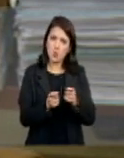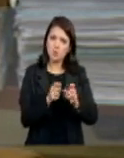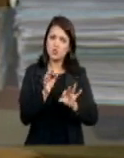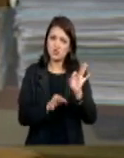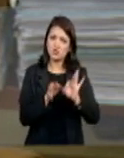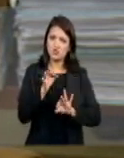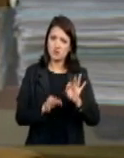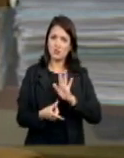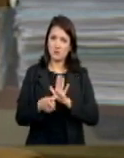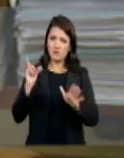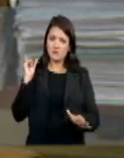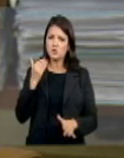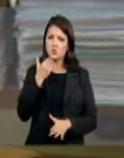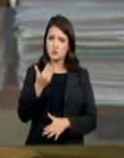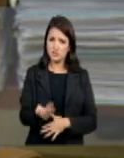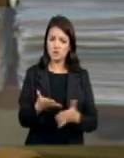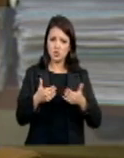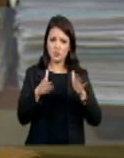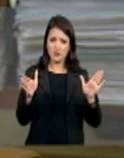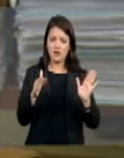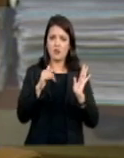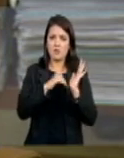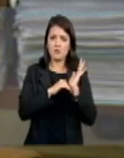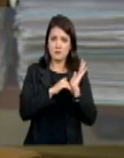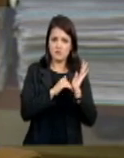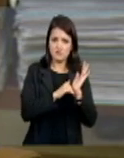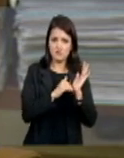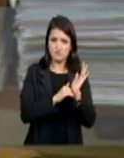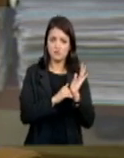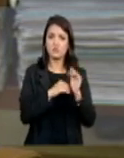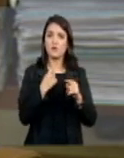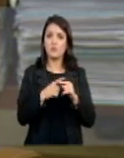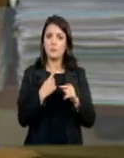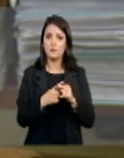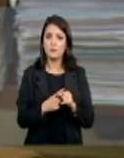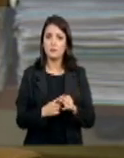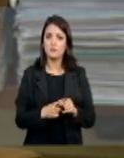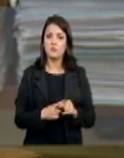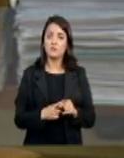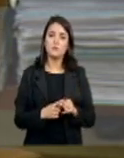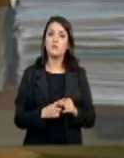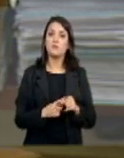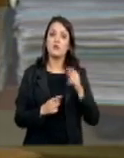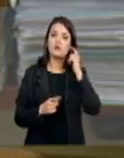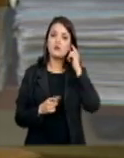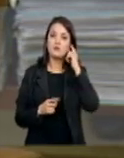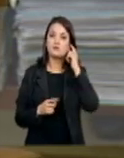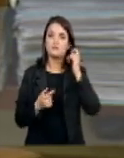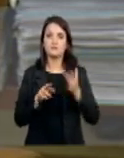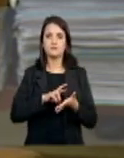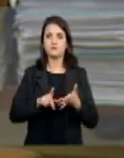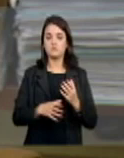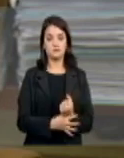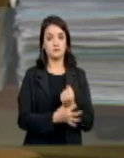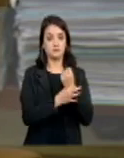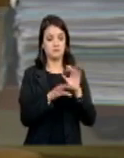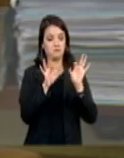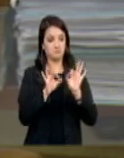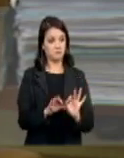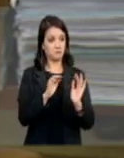pedidos de decretação da quebra de sigilo bancário pois não sendo absoluta garantia pertinente ao sigilo bancário